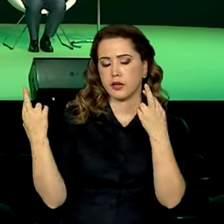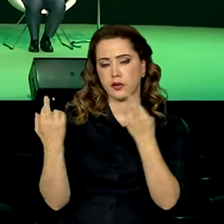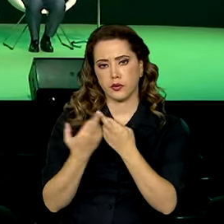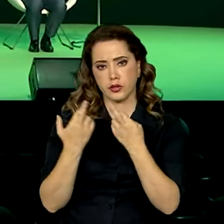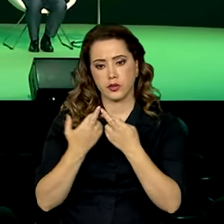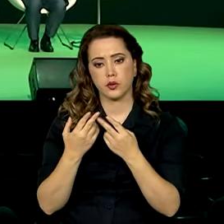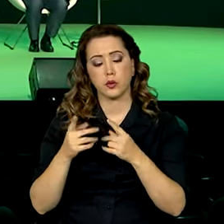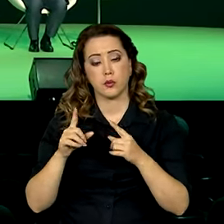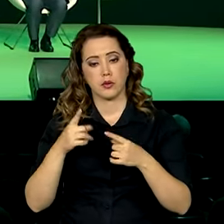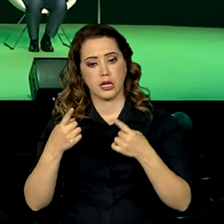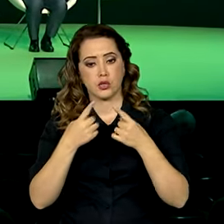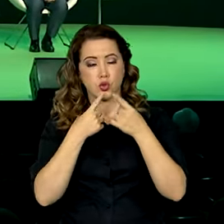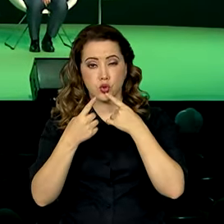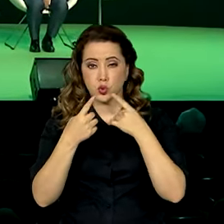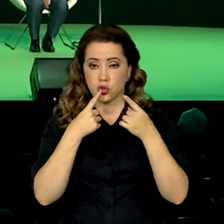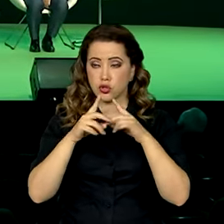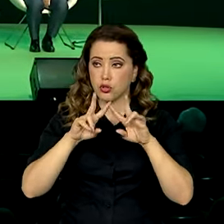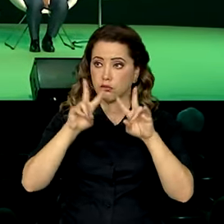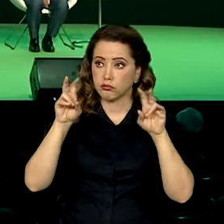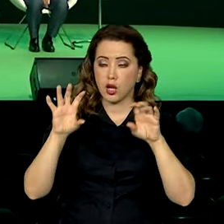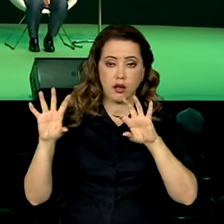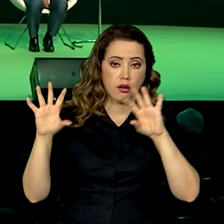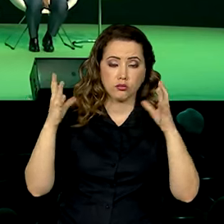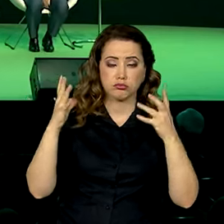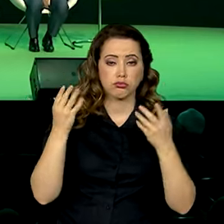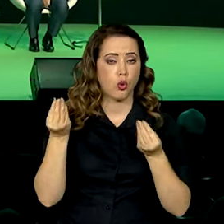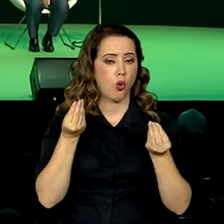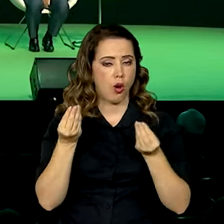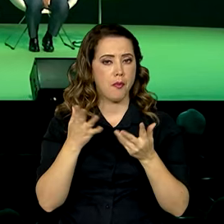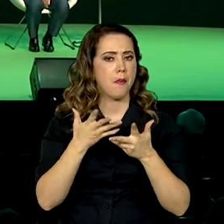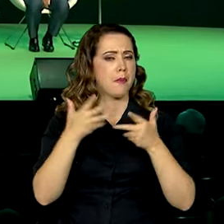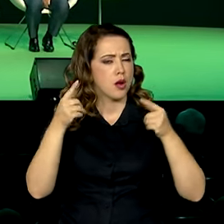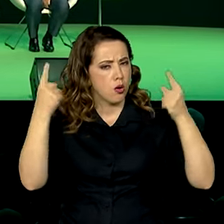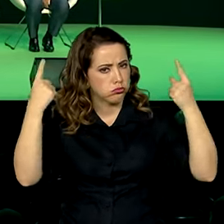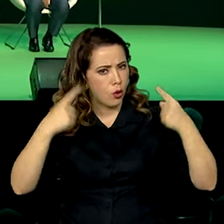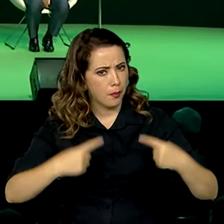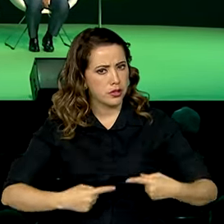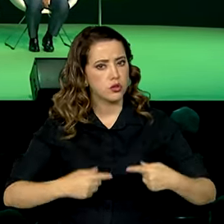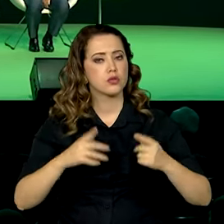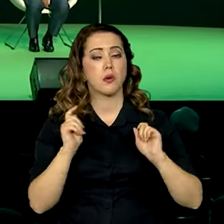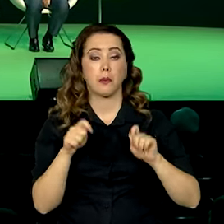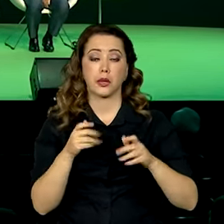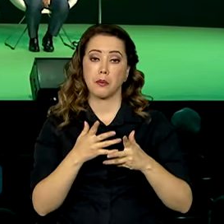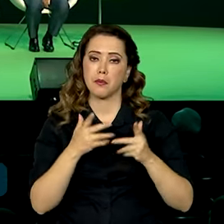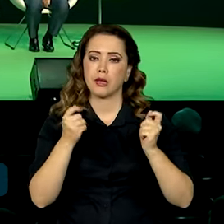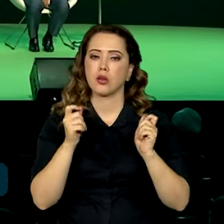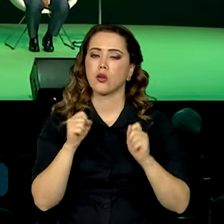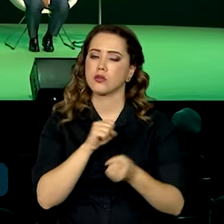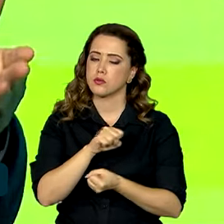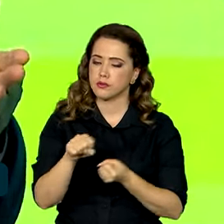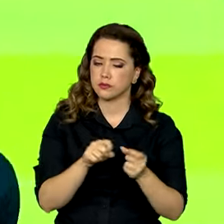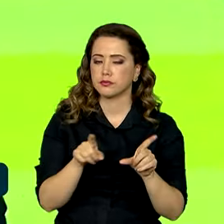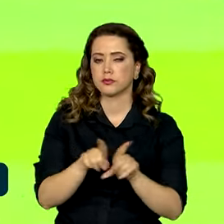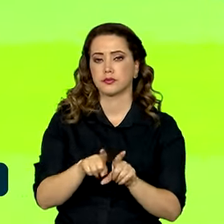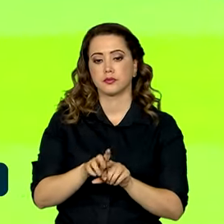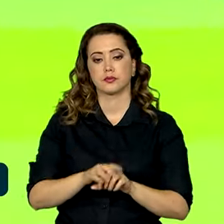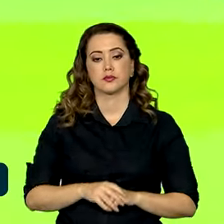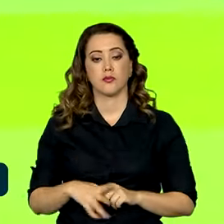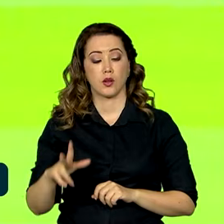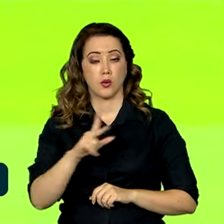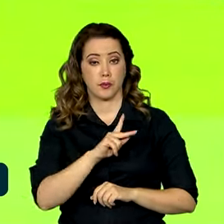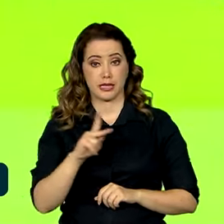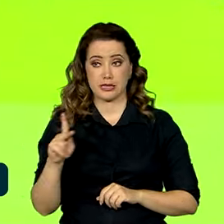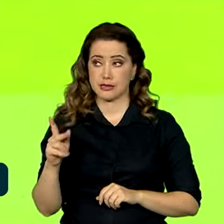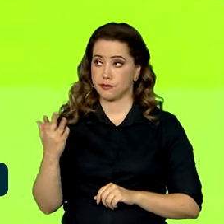e desafios para tornar a indústria química mais competitiva e cada vez mais sustentável. O presidente